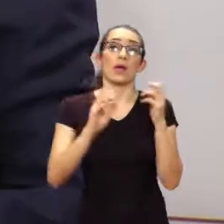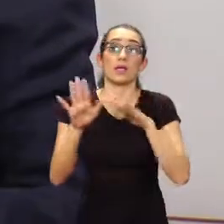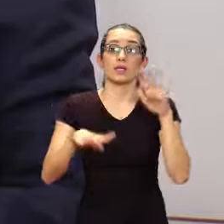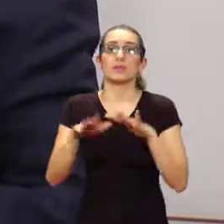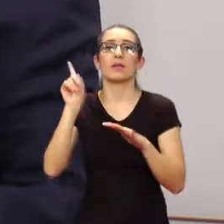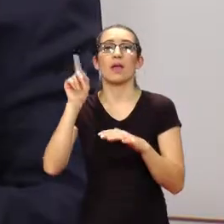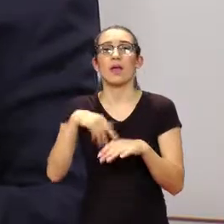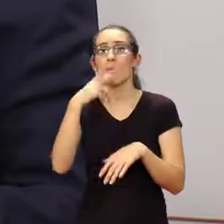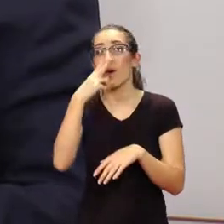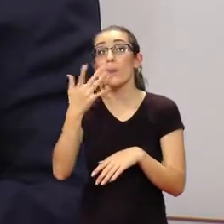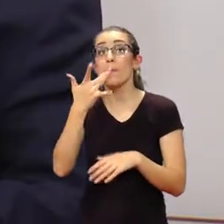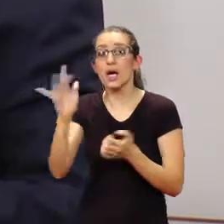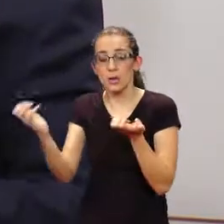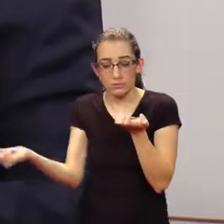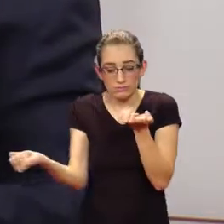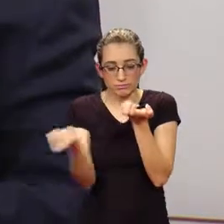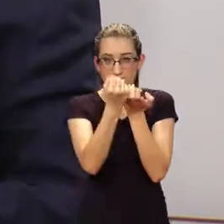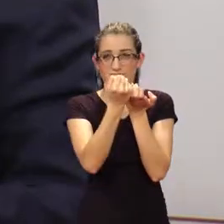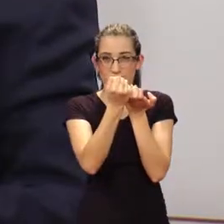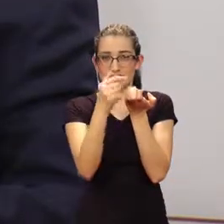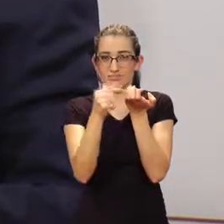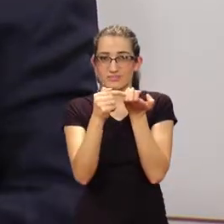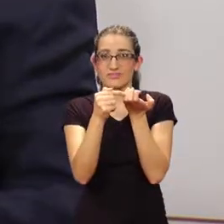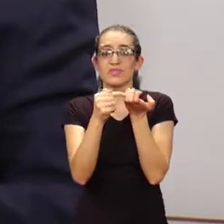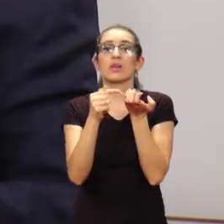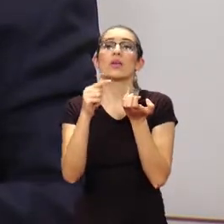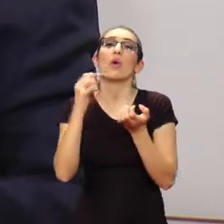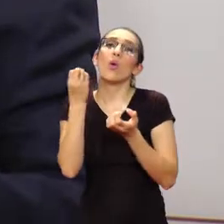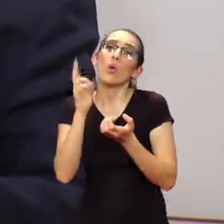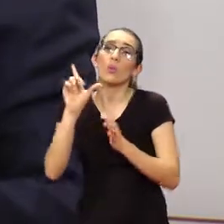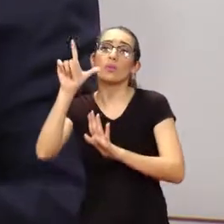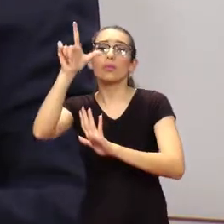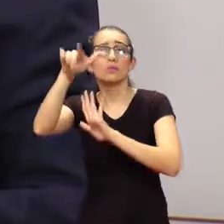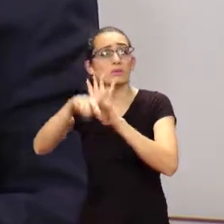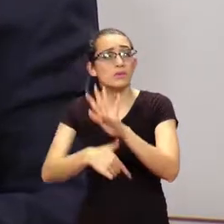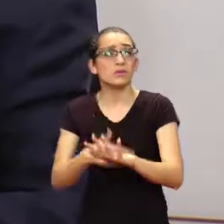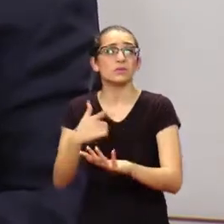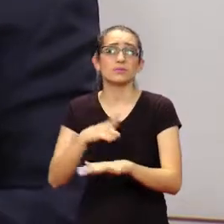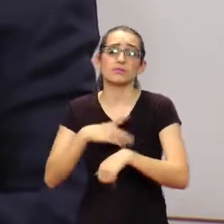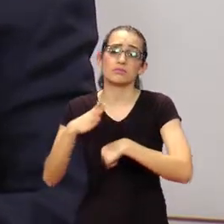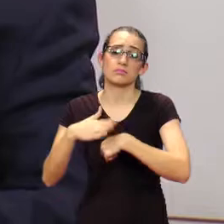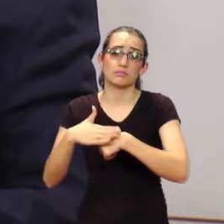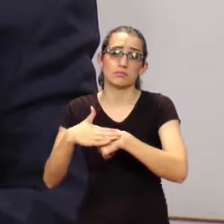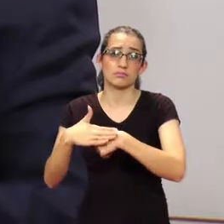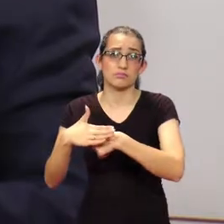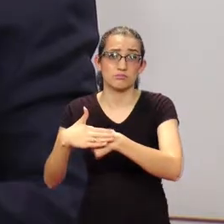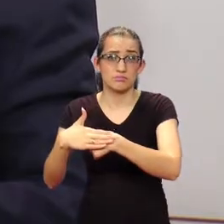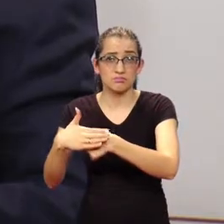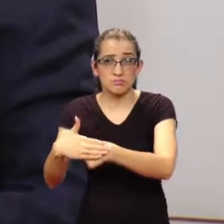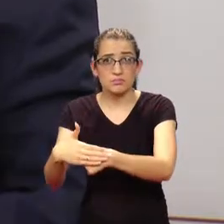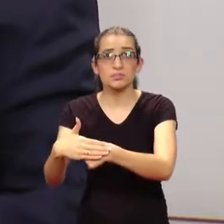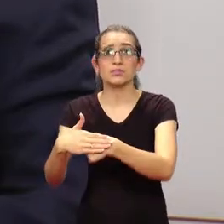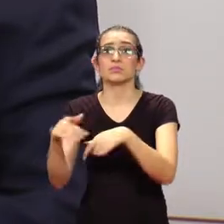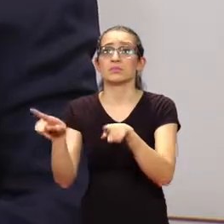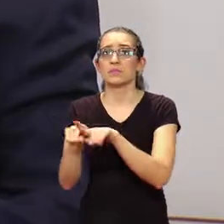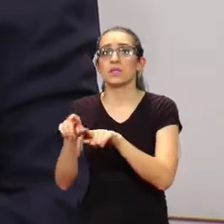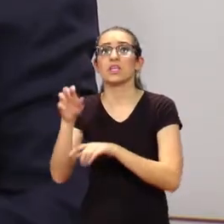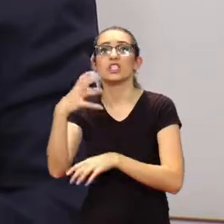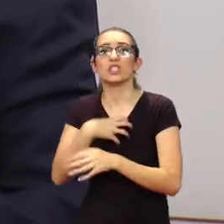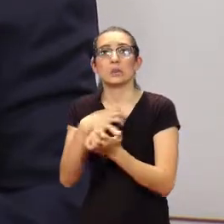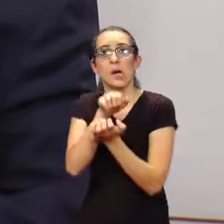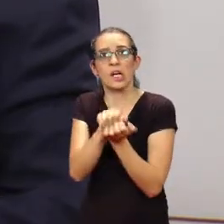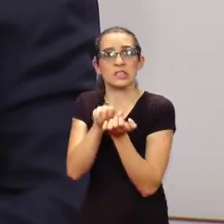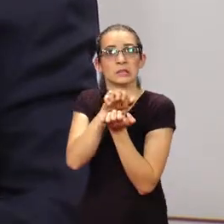uma mancha esbranquiçada, e imediatamente depois, né, provavelmente pela continuidade do processo, ou mesmo pela